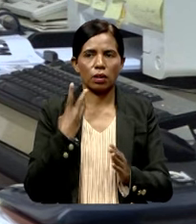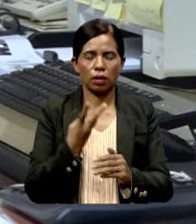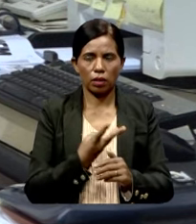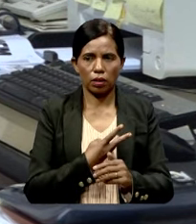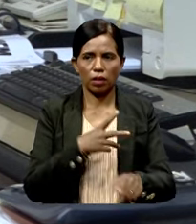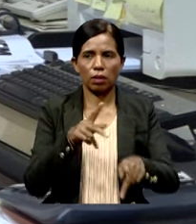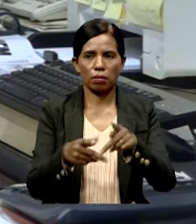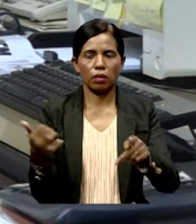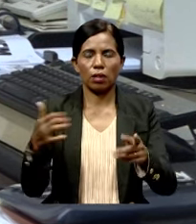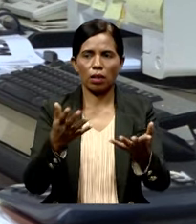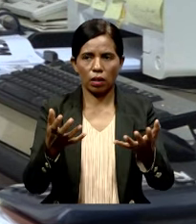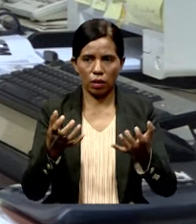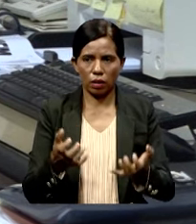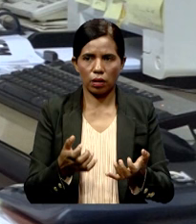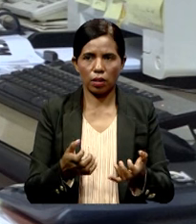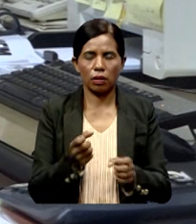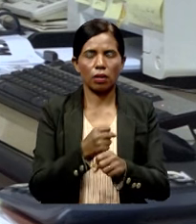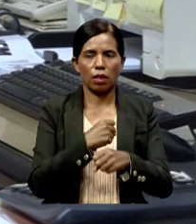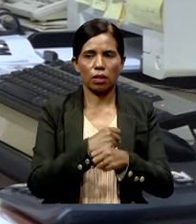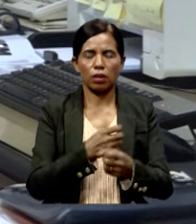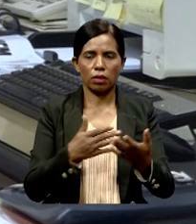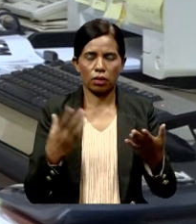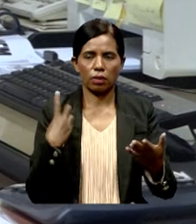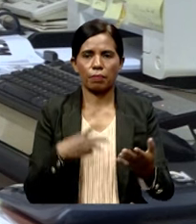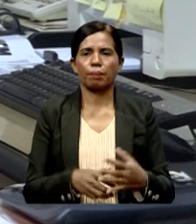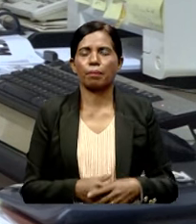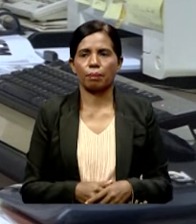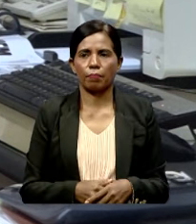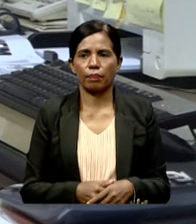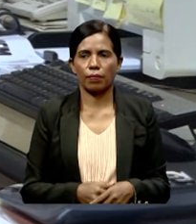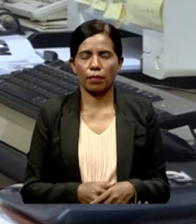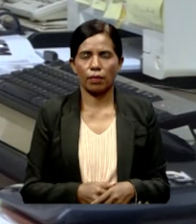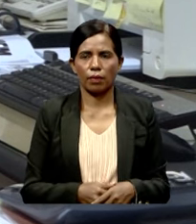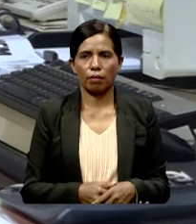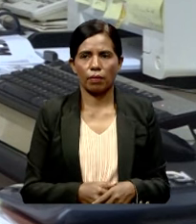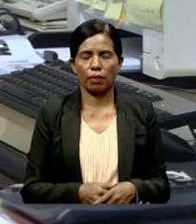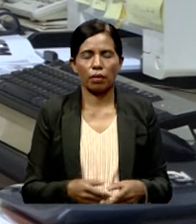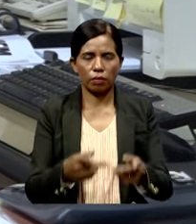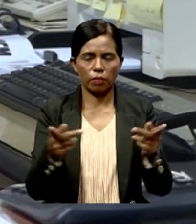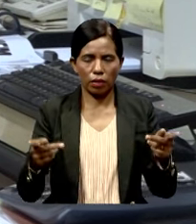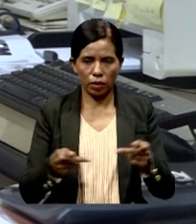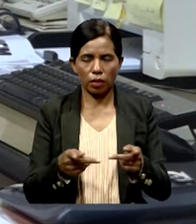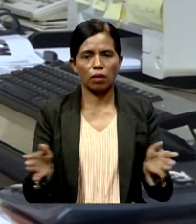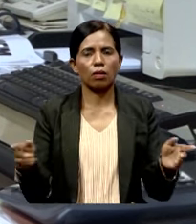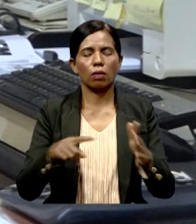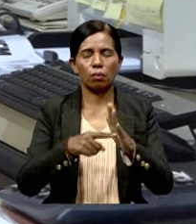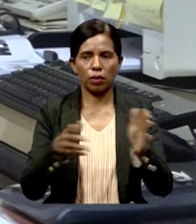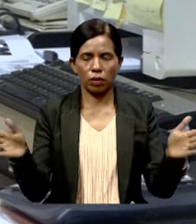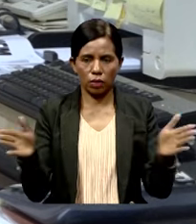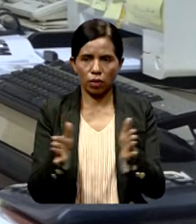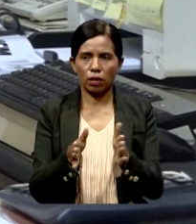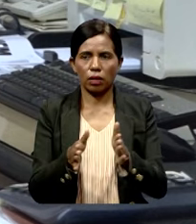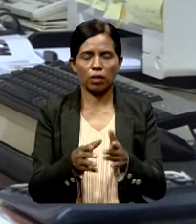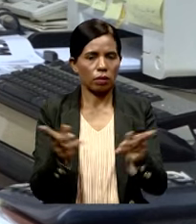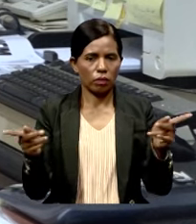É mais um beco a cara que aluga a luzão e pronto. Aluga com que espaço começa a diminuir. E agora não espaço